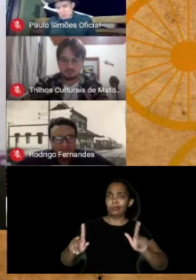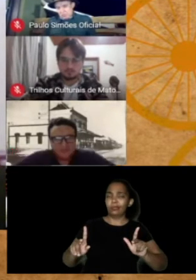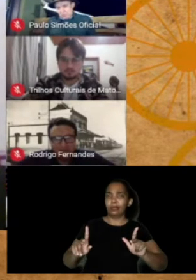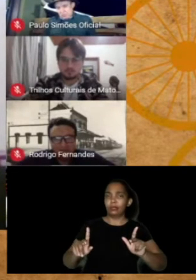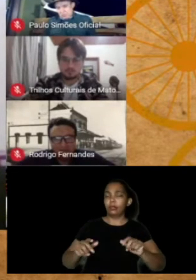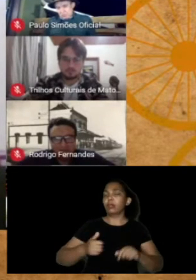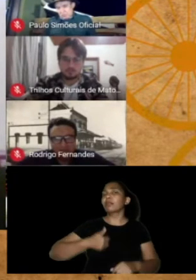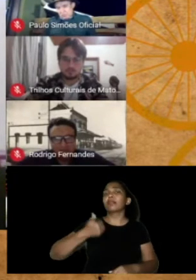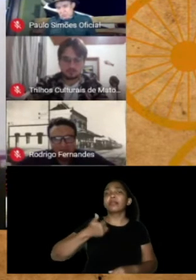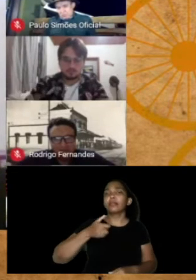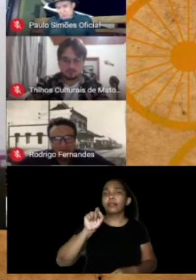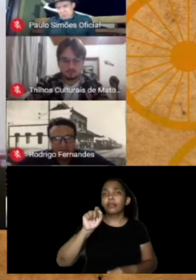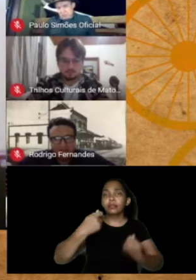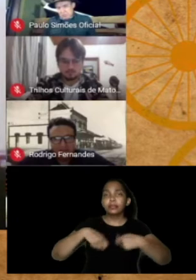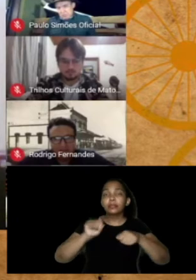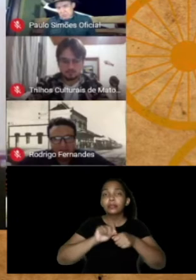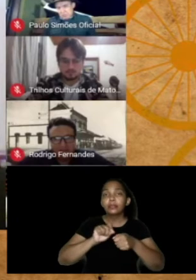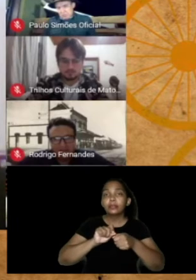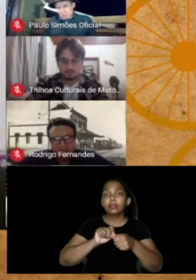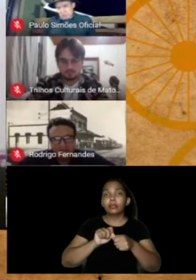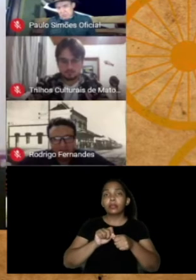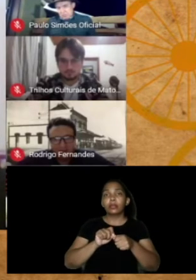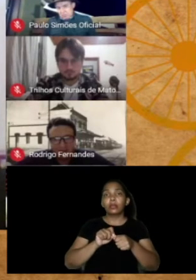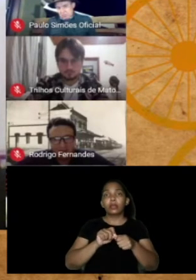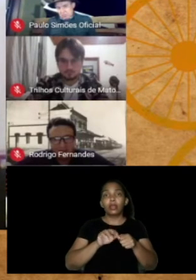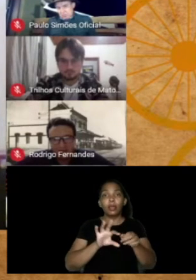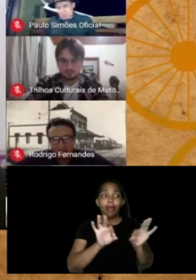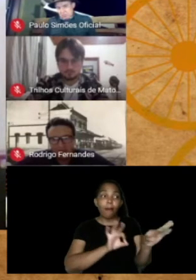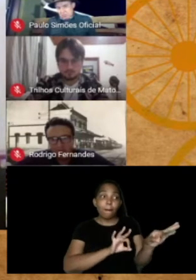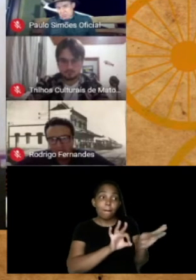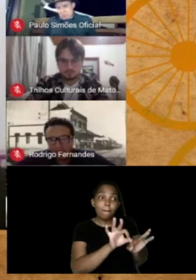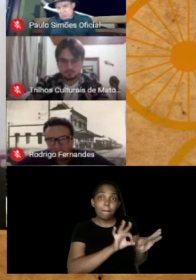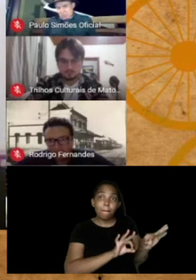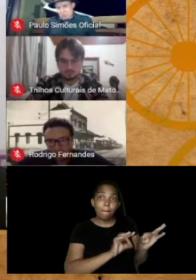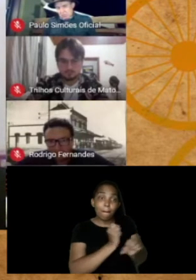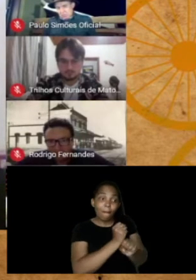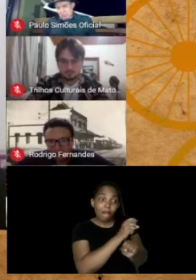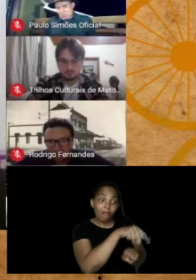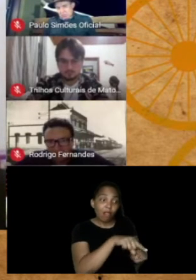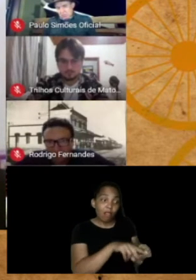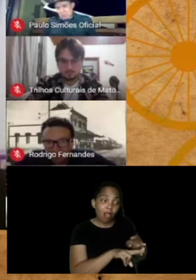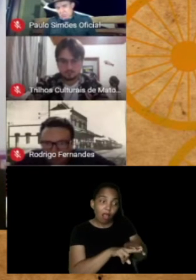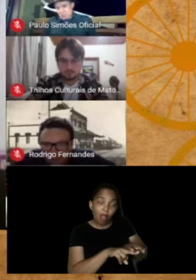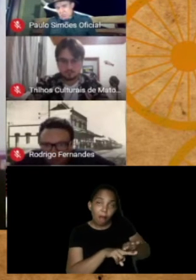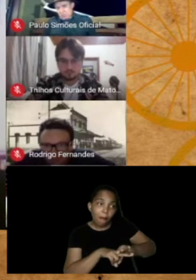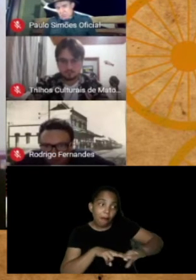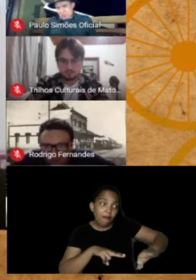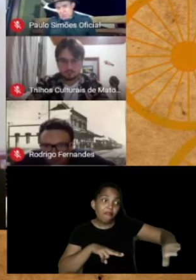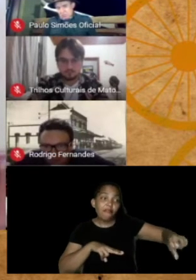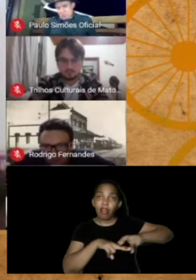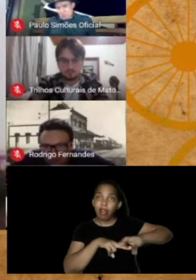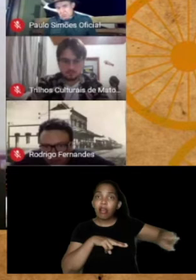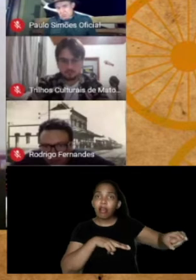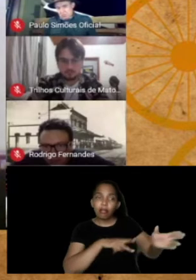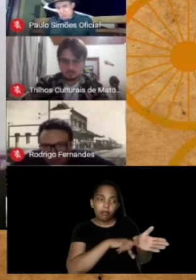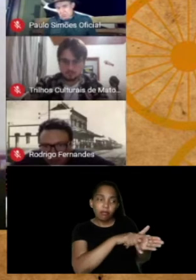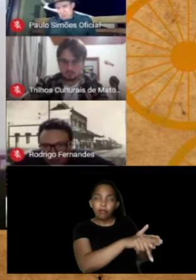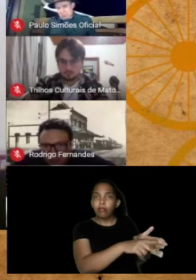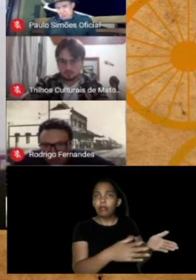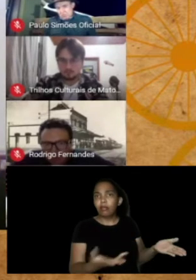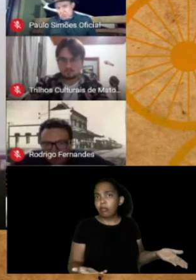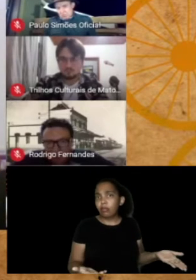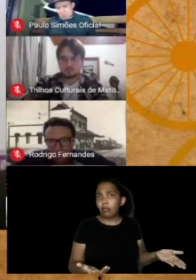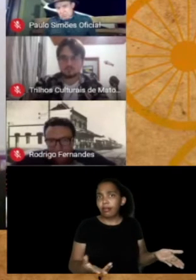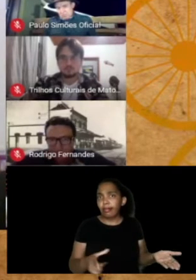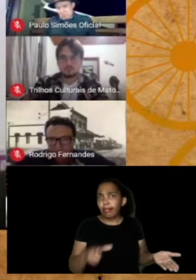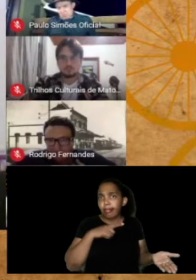Primeira coisa que tem que fazer é mexer na via. Você tem que fazer manutenção. Nós temos dormente aí do